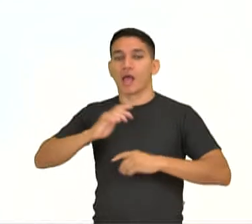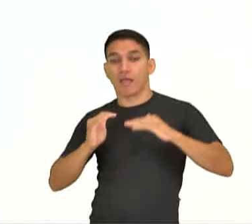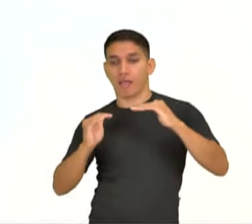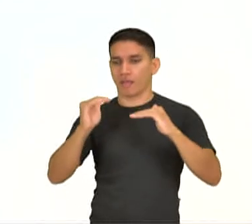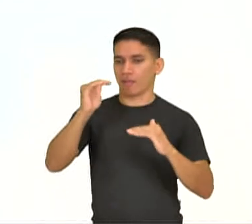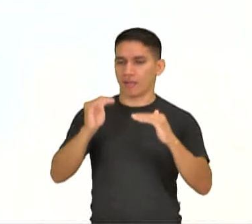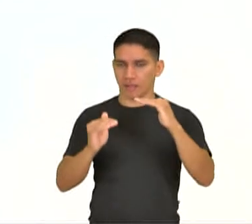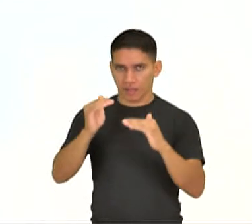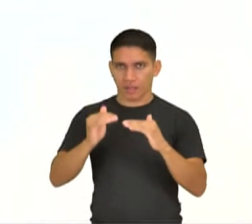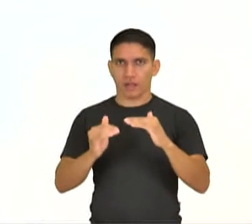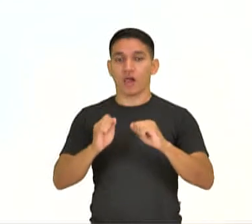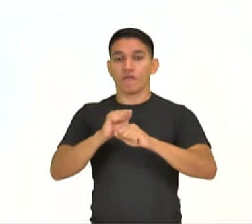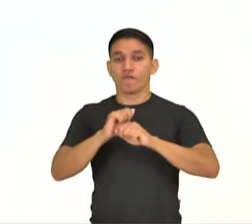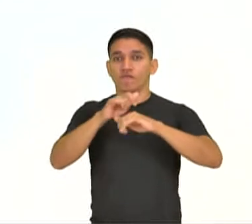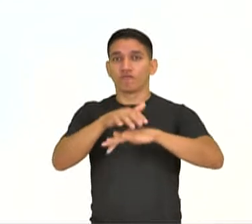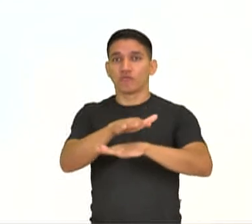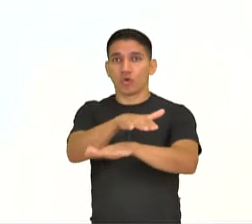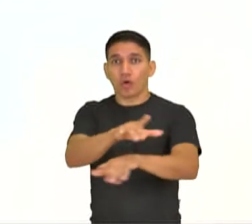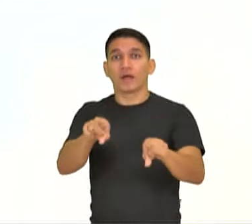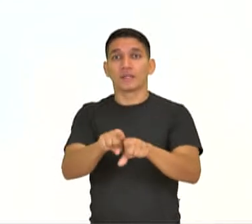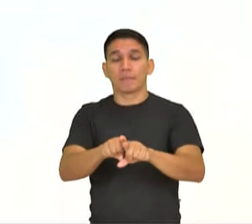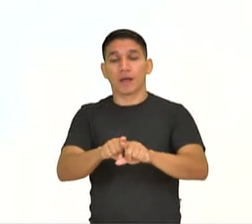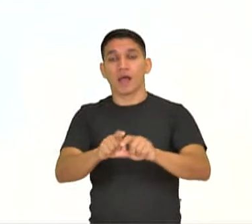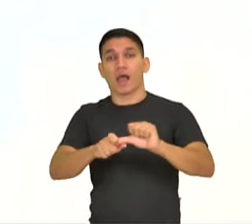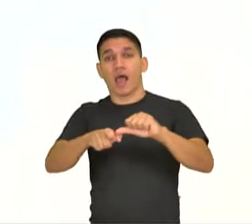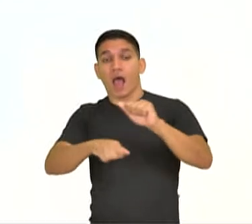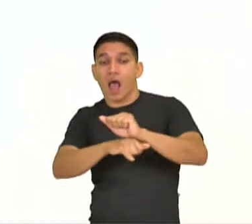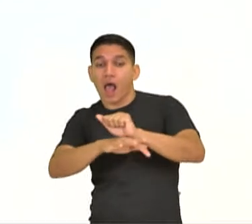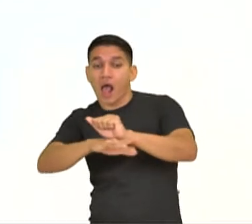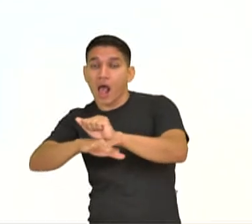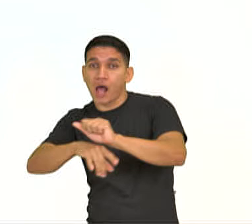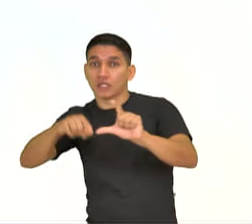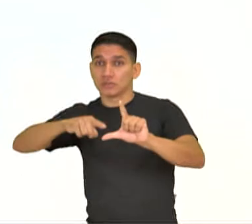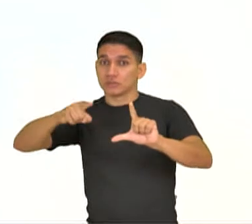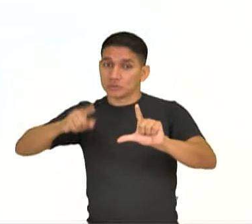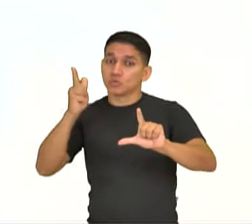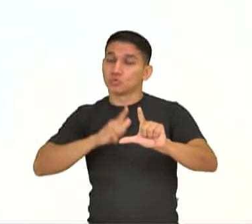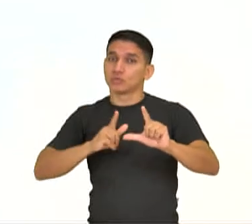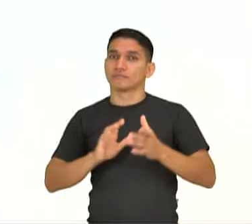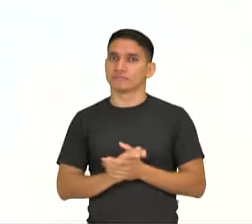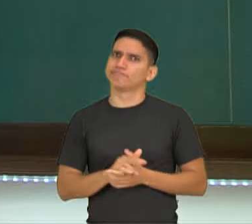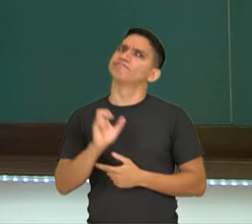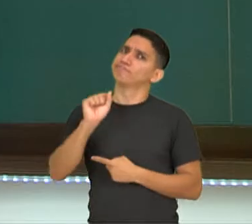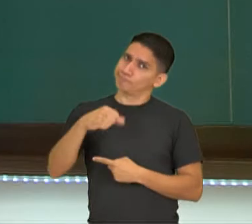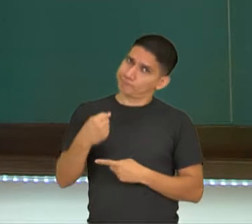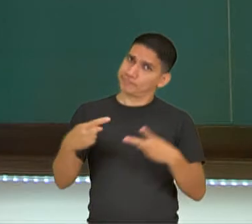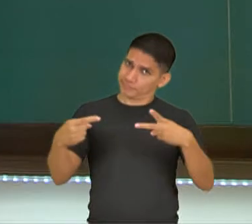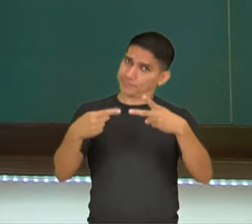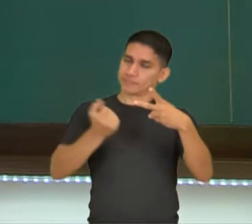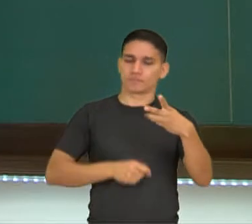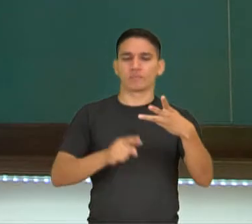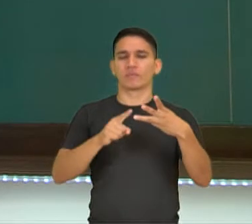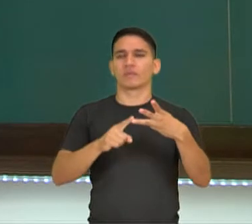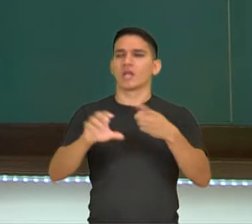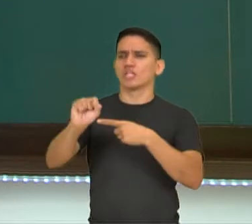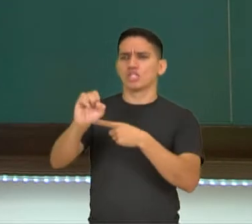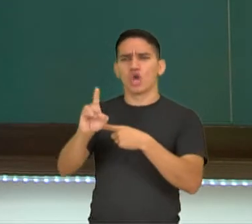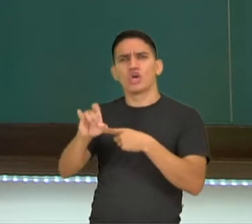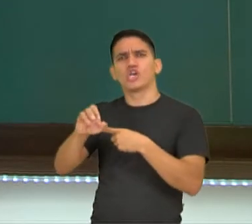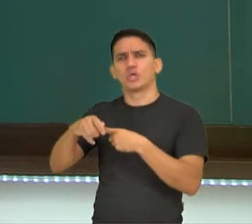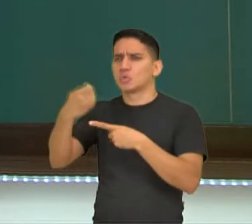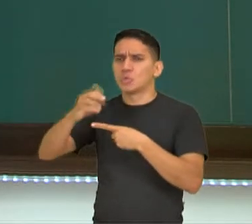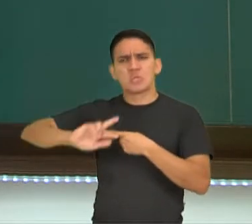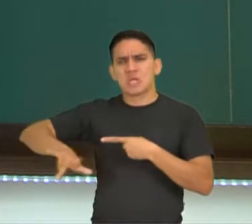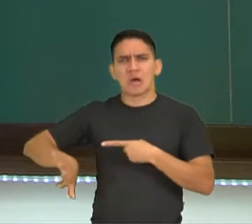nível de acidez do organismo? Sim, nós vimos isso no texto, né? O sódio não é um dos minerais mais